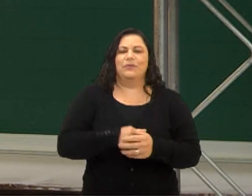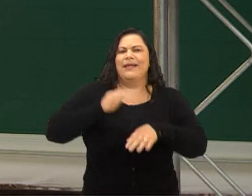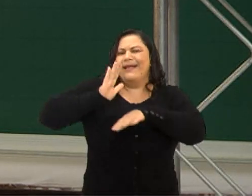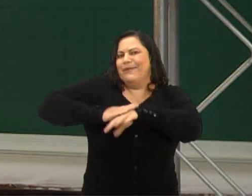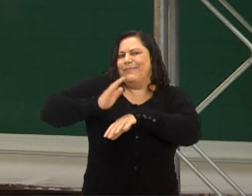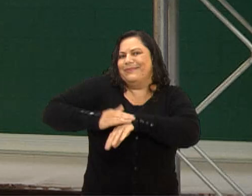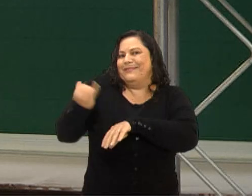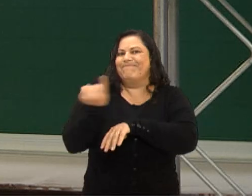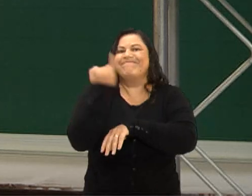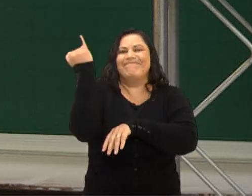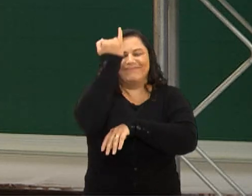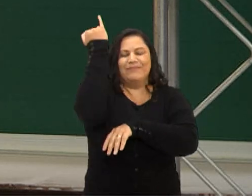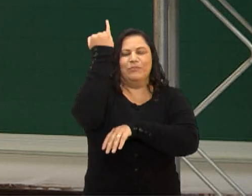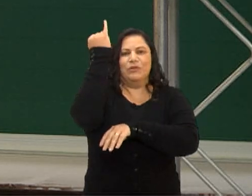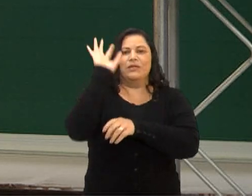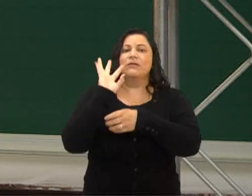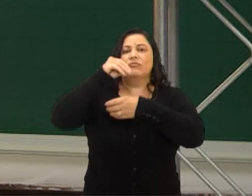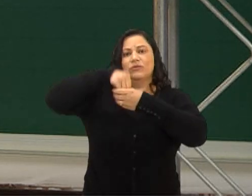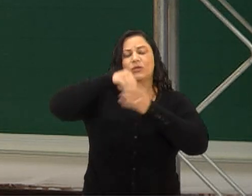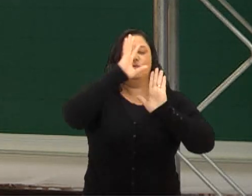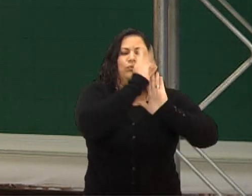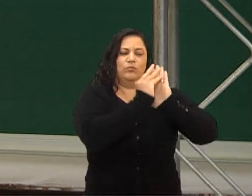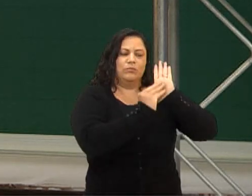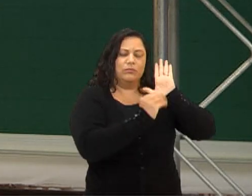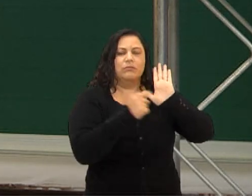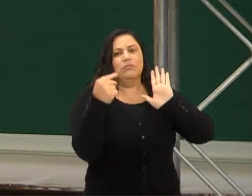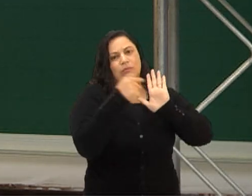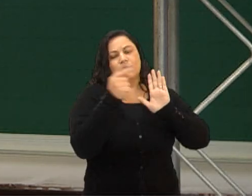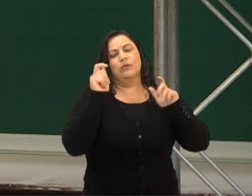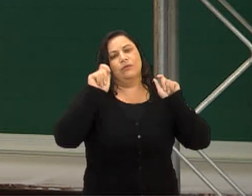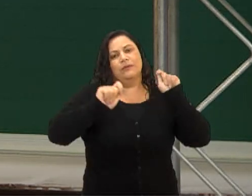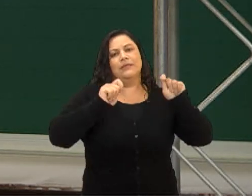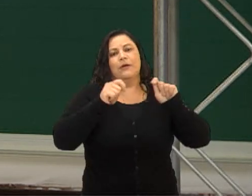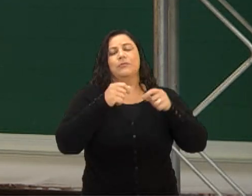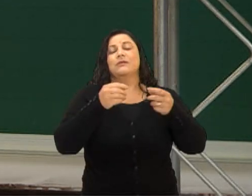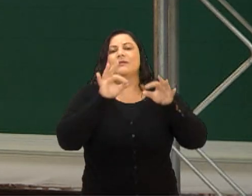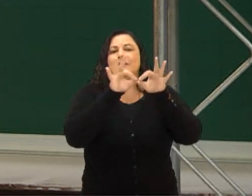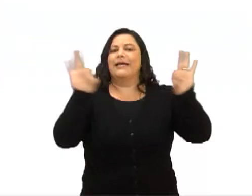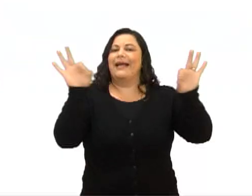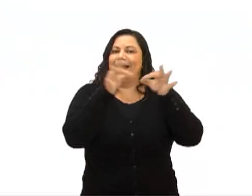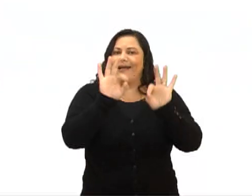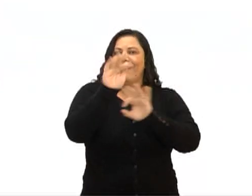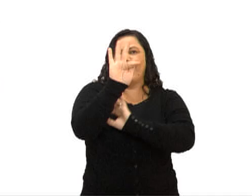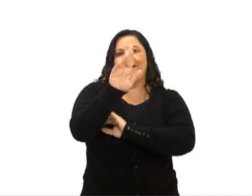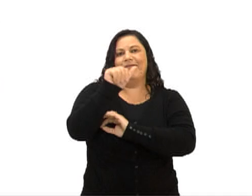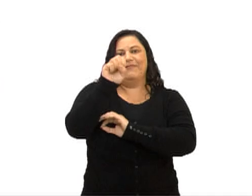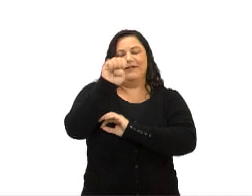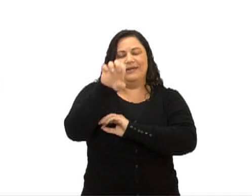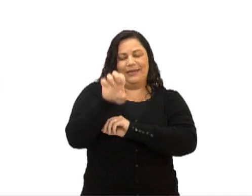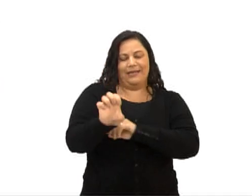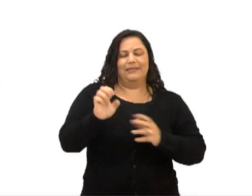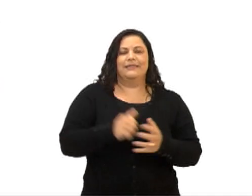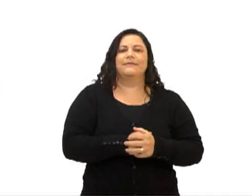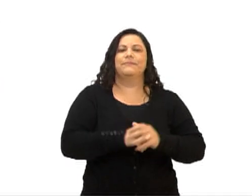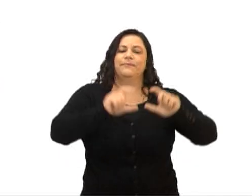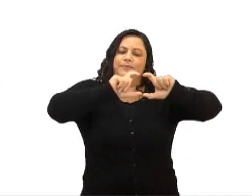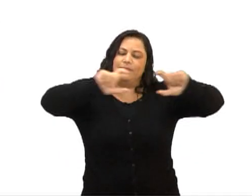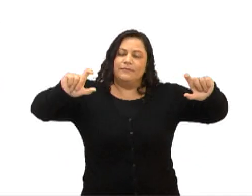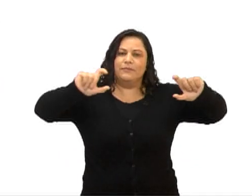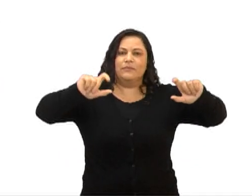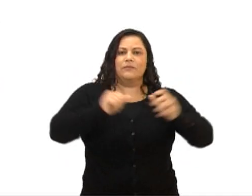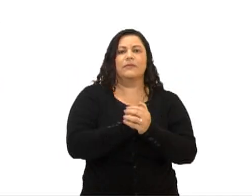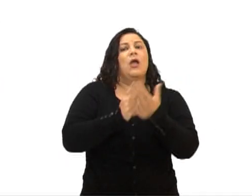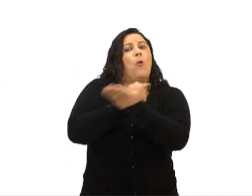mais importante dentro de algo. Nesse caso, estamos trabalhando com as frases, né? São os conceitos básicos ali, né? O